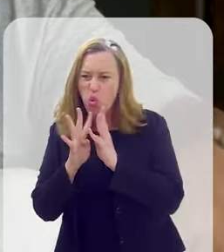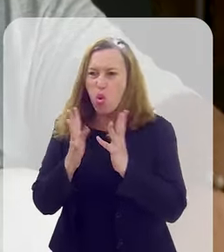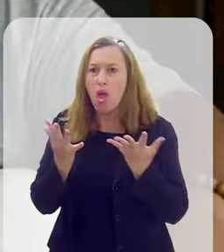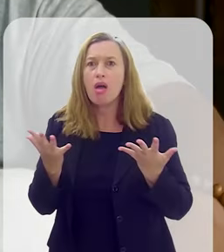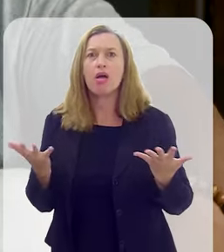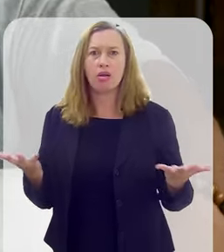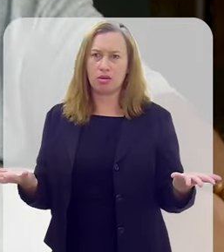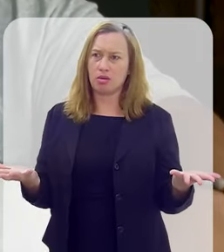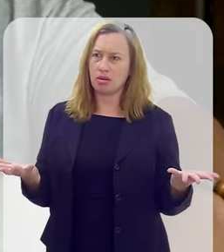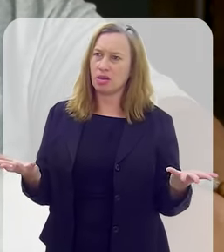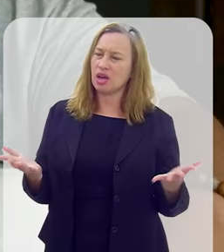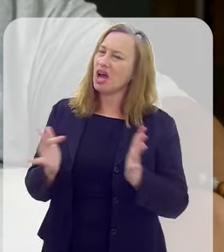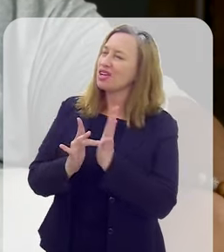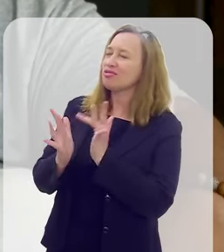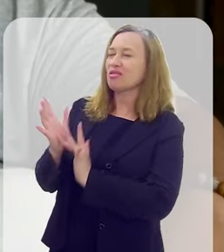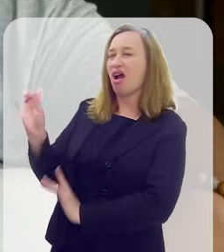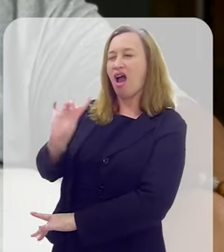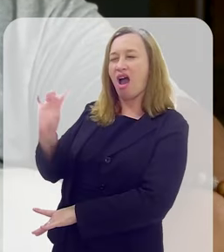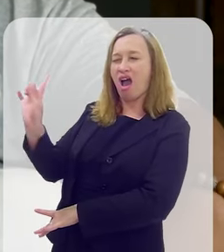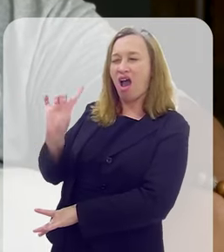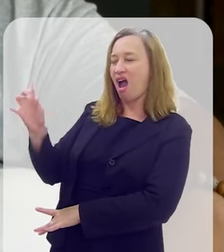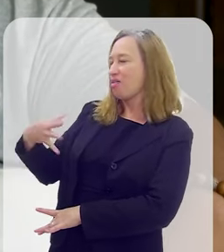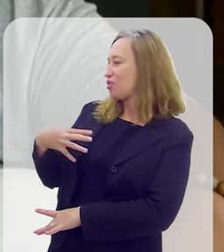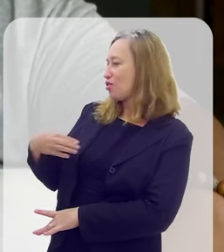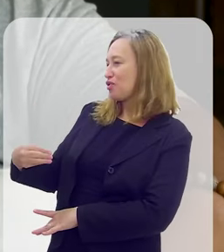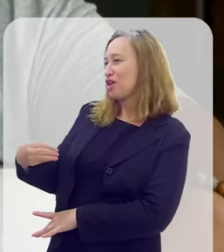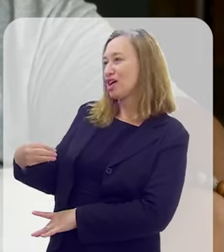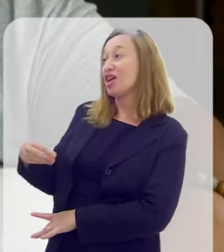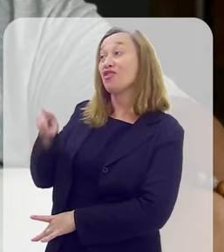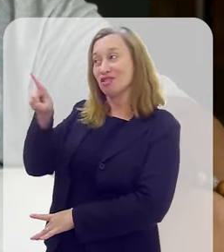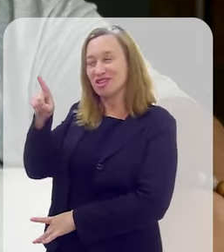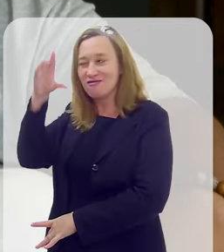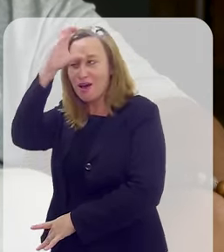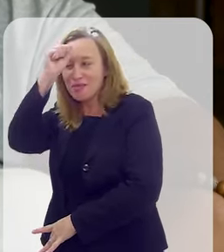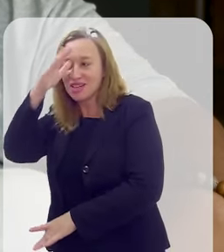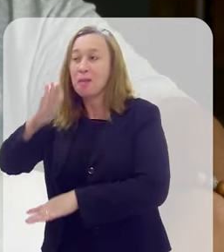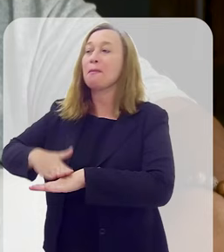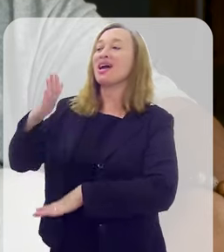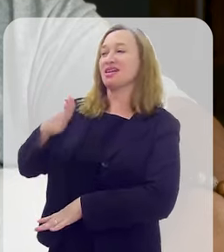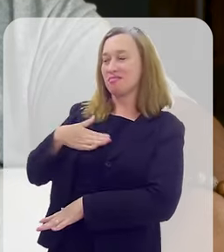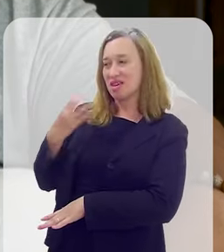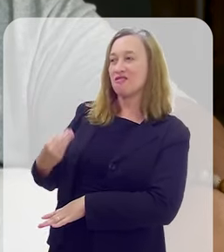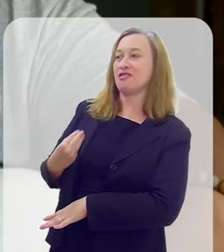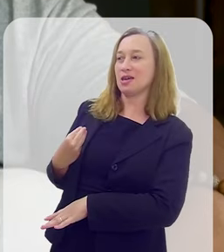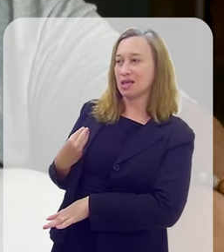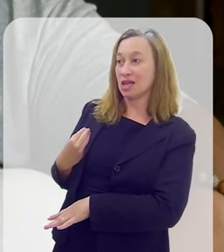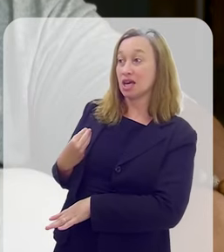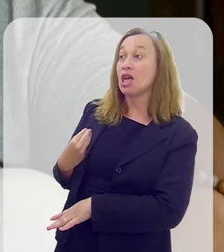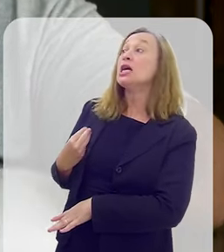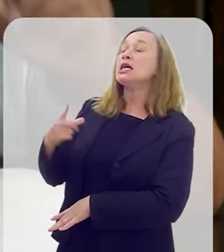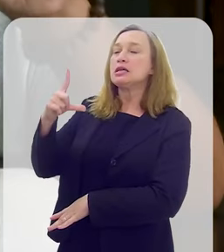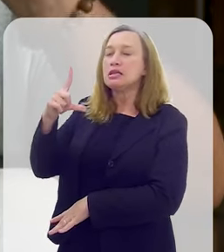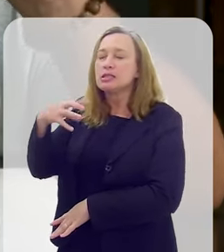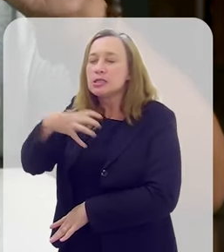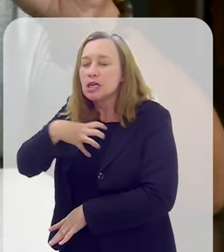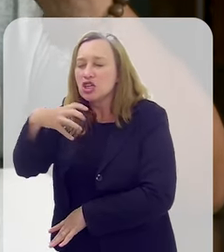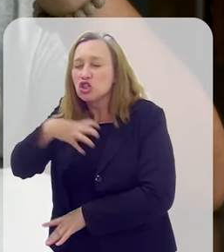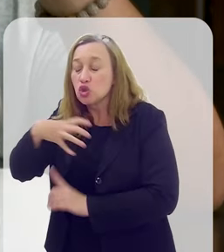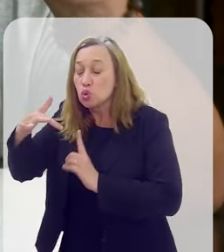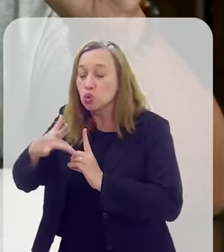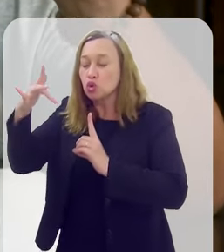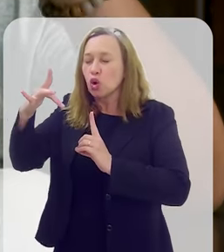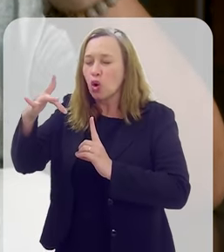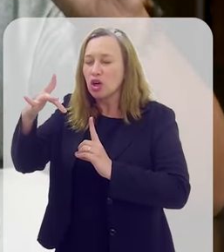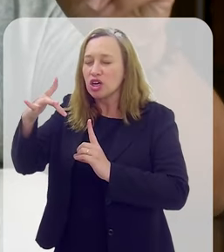apertando aí rapaz a Jesus não meu filho você ainda vai aprender mais sobre mim alguém